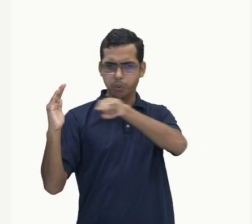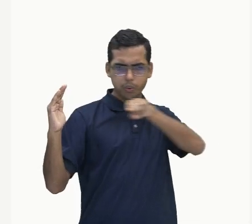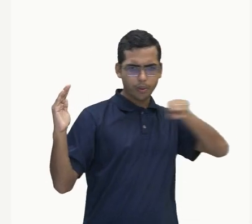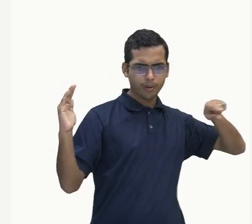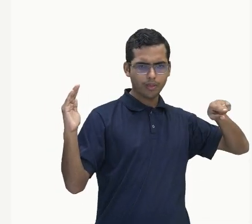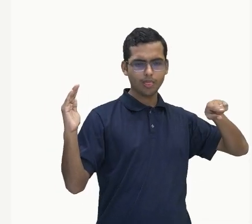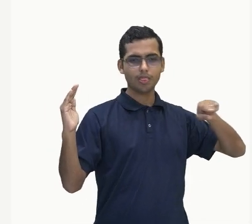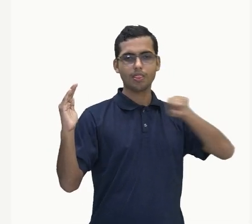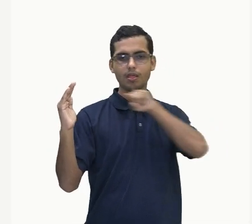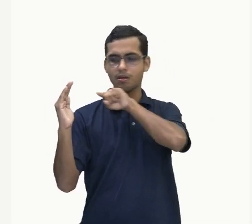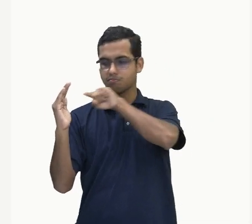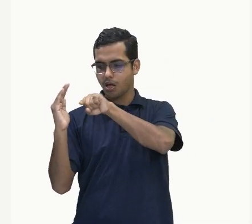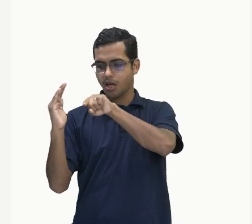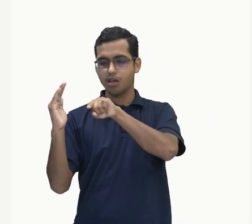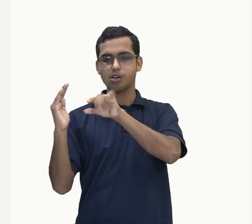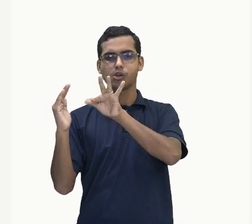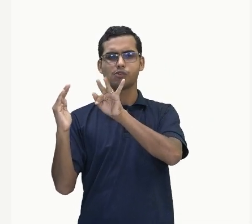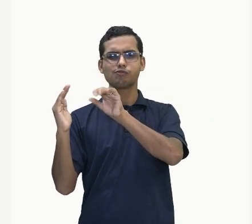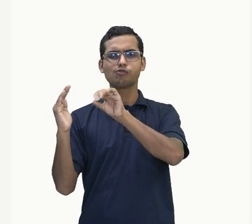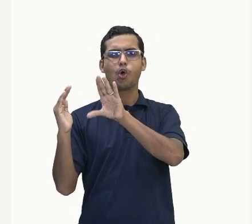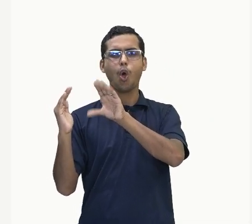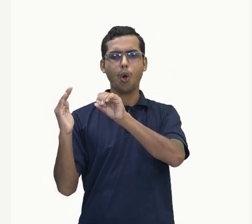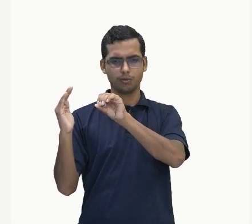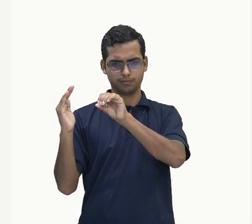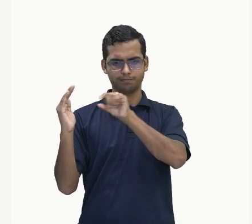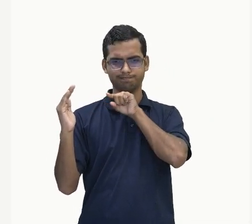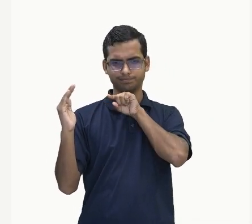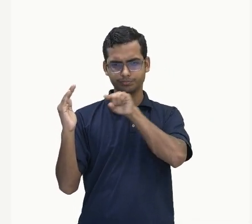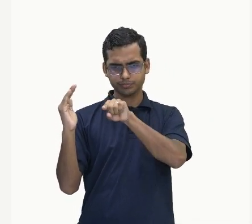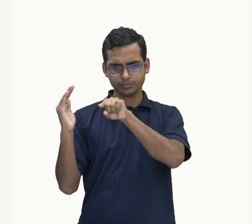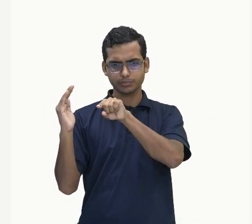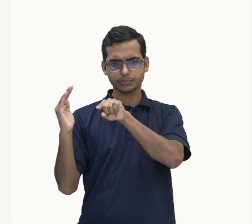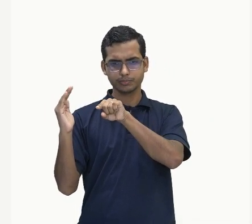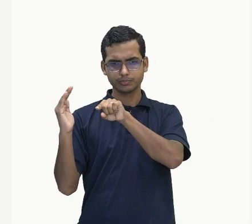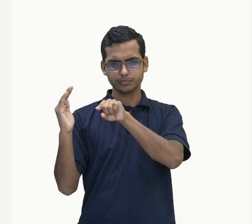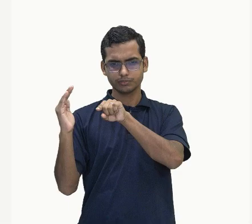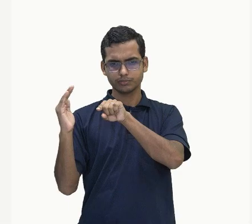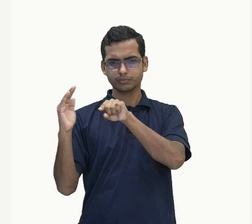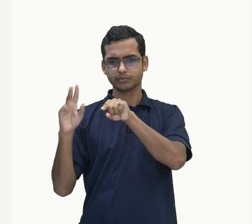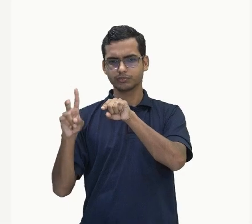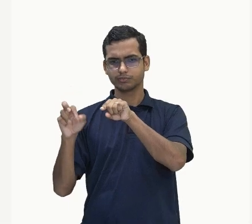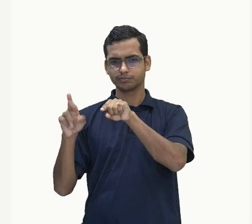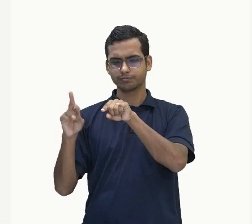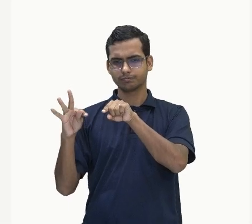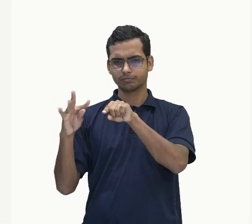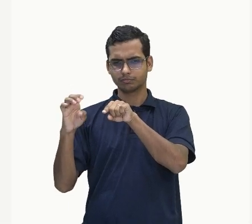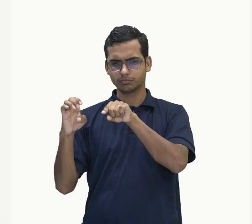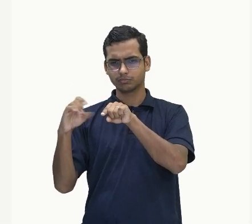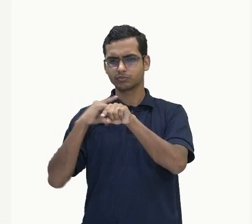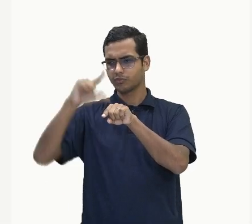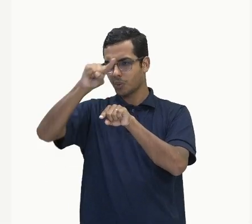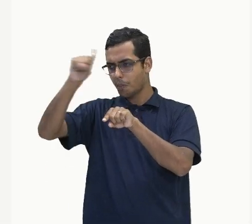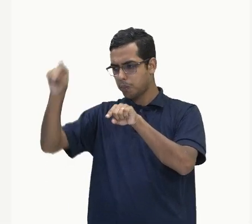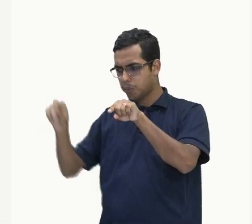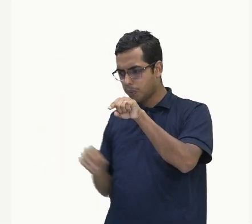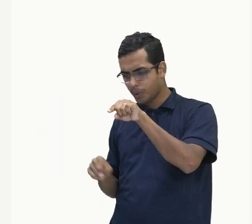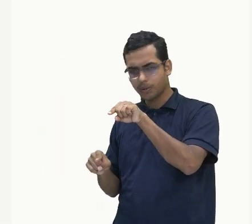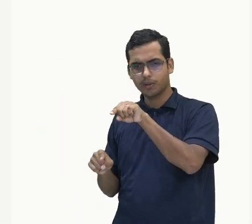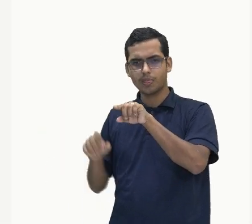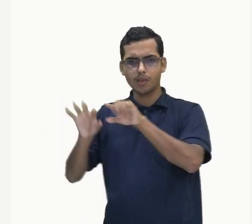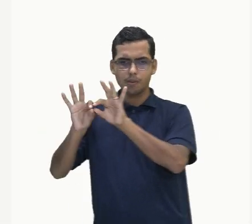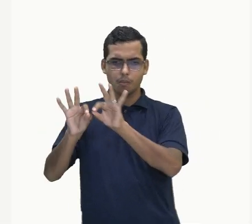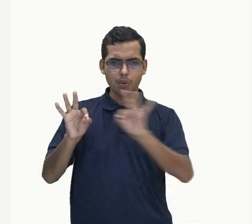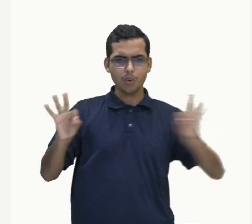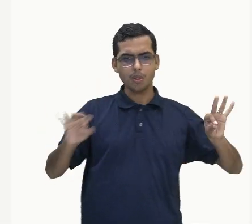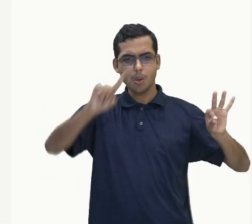foco do espelho, que é um ponto médio entre o vértice e o centro de curvatura. O centro de curvatura é a distância